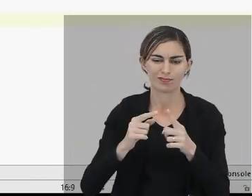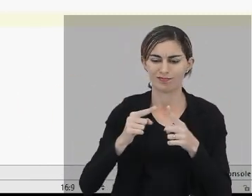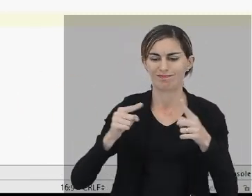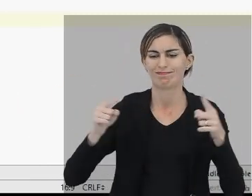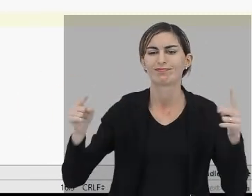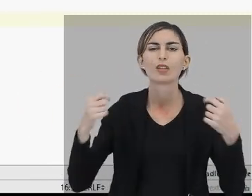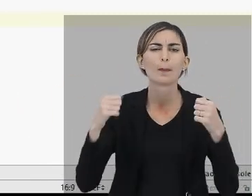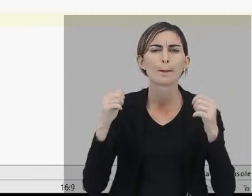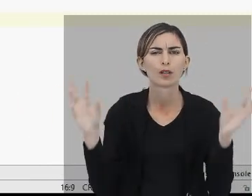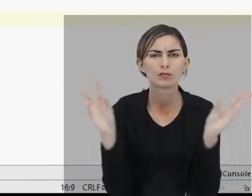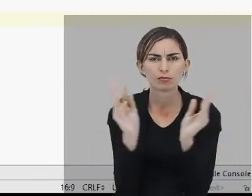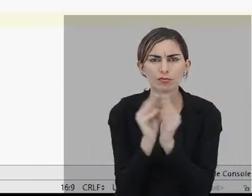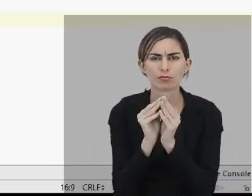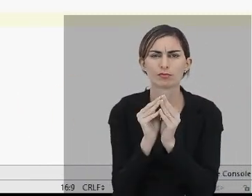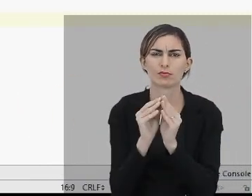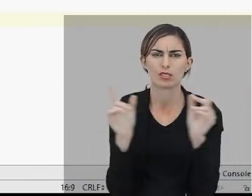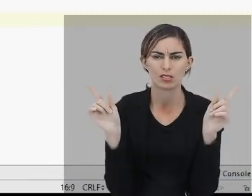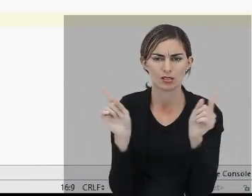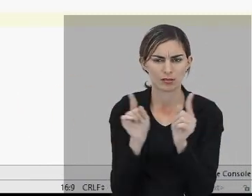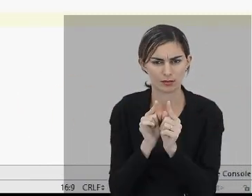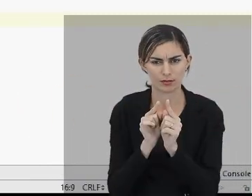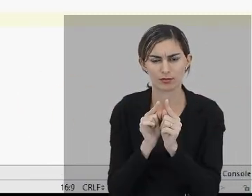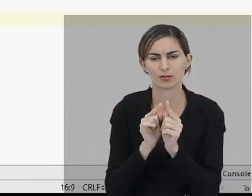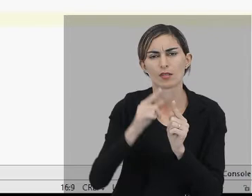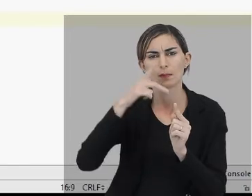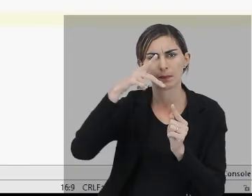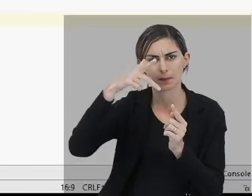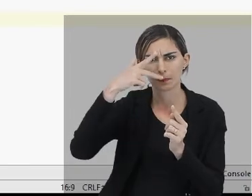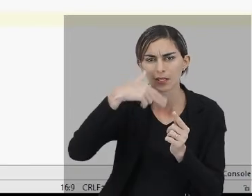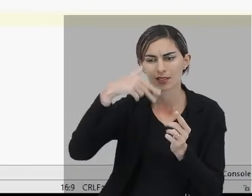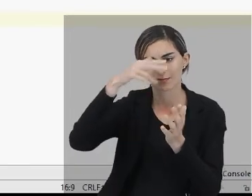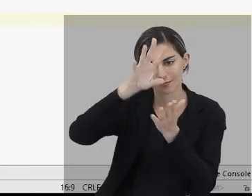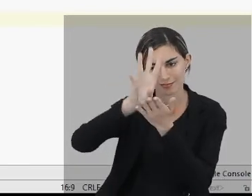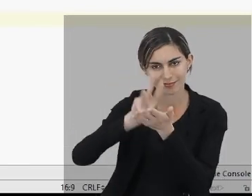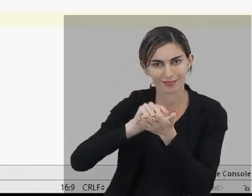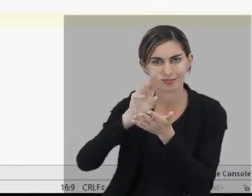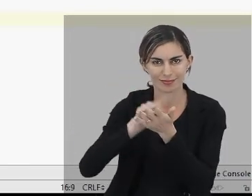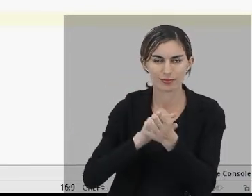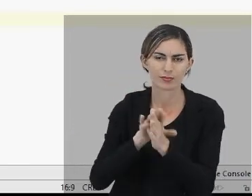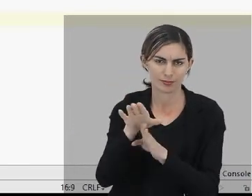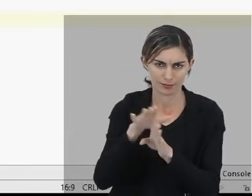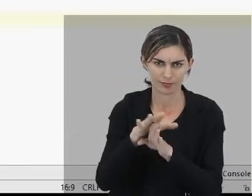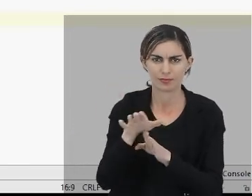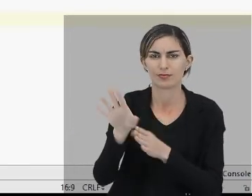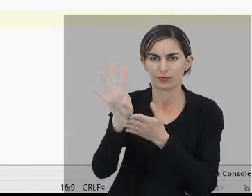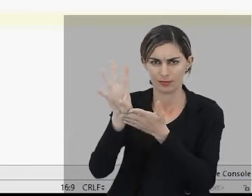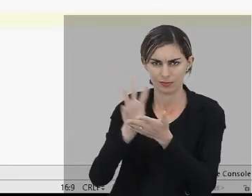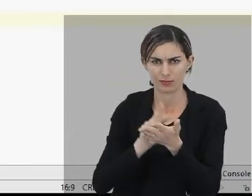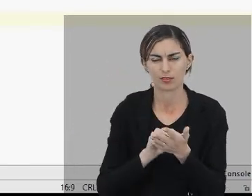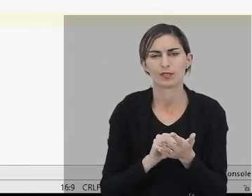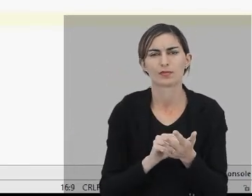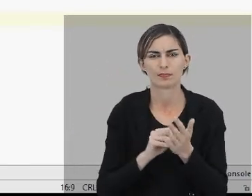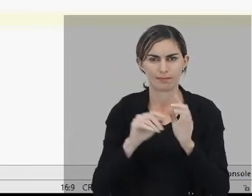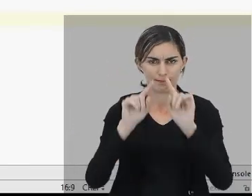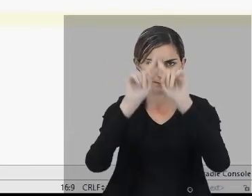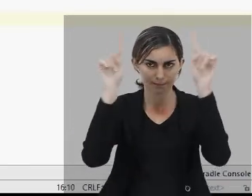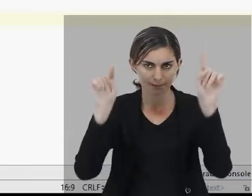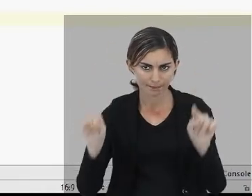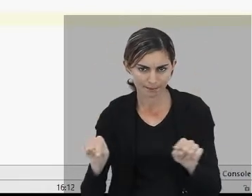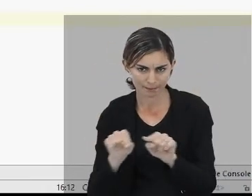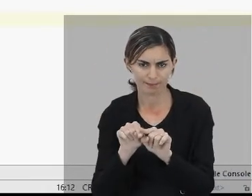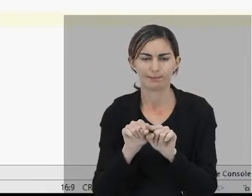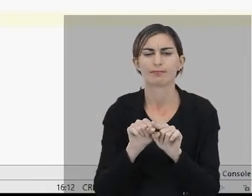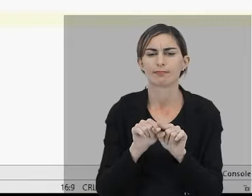posso simplificar através do laço de repetição. É muito mais aconselhável. Então, a estrutura